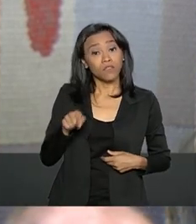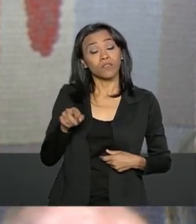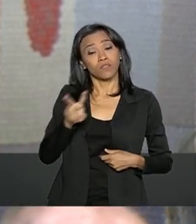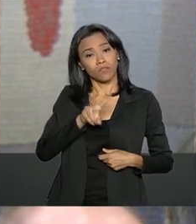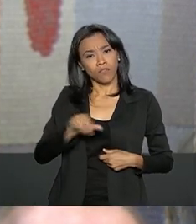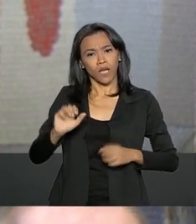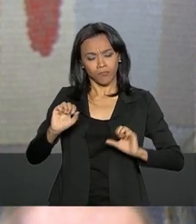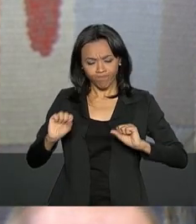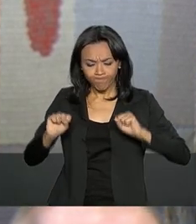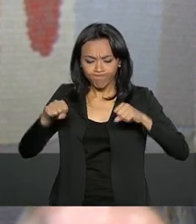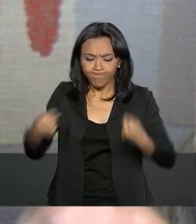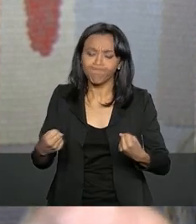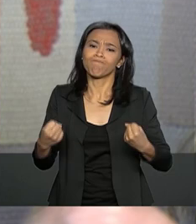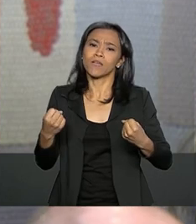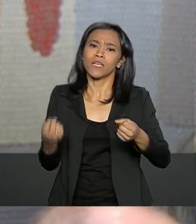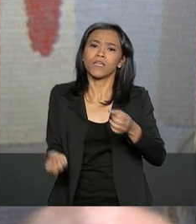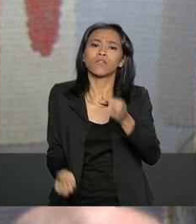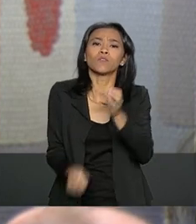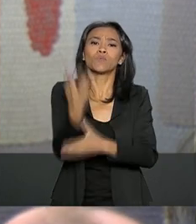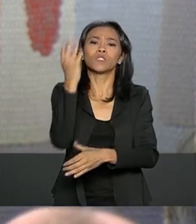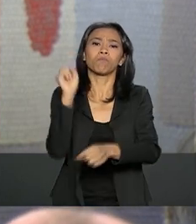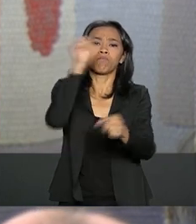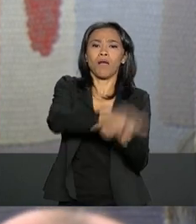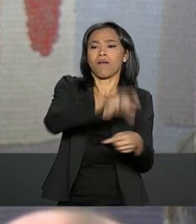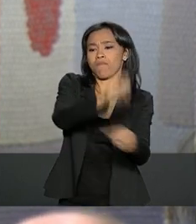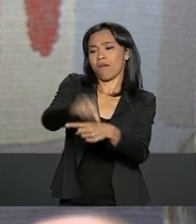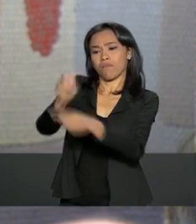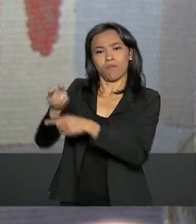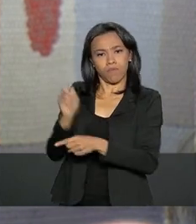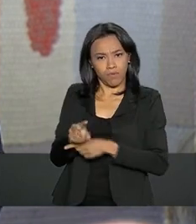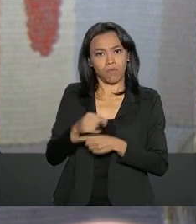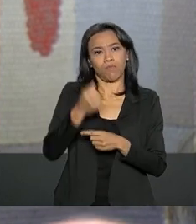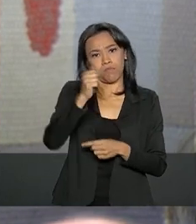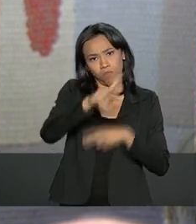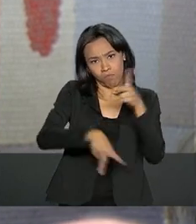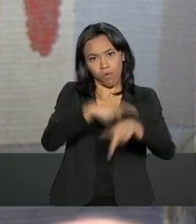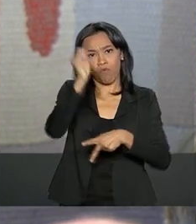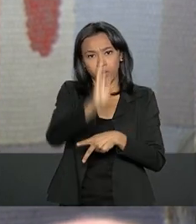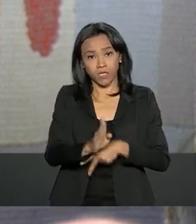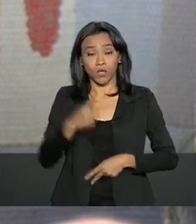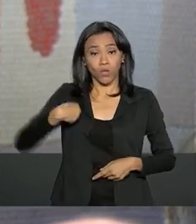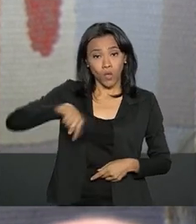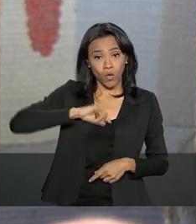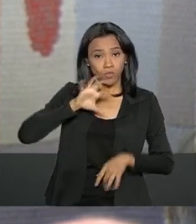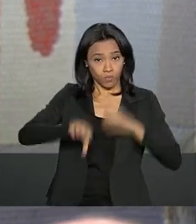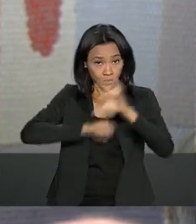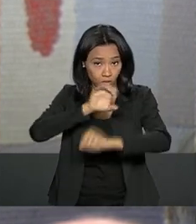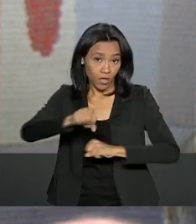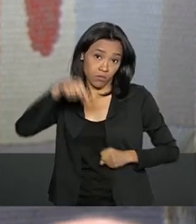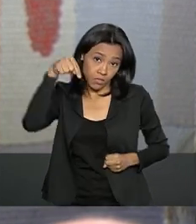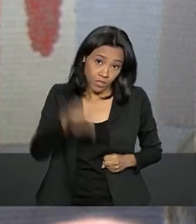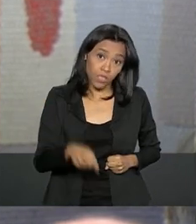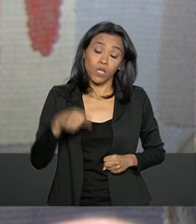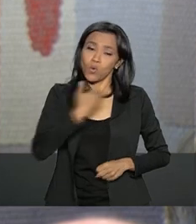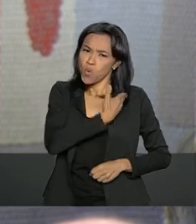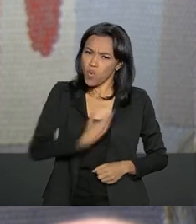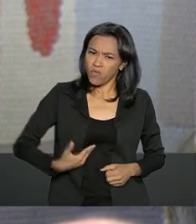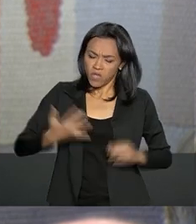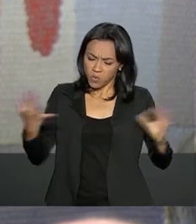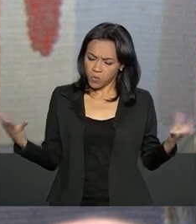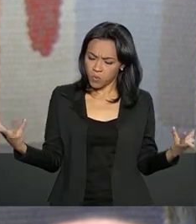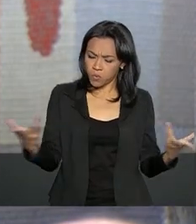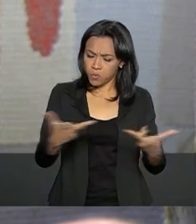nosso crescimento e gere emprego e renda para os brasileiros. Buscamos aqui um Estado eficiente e um